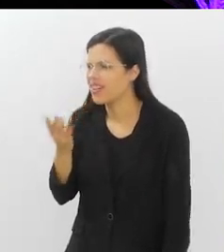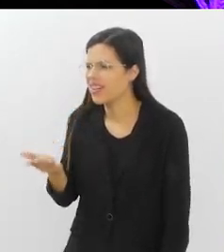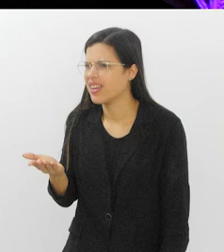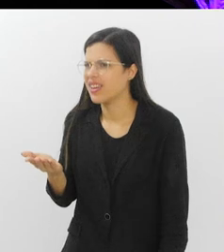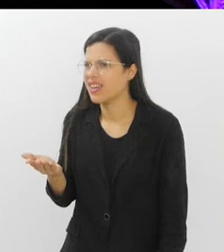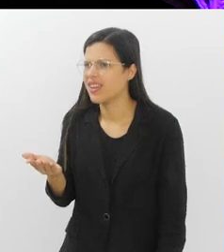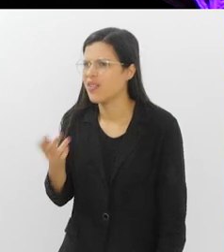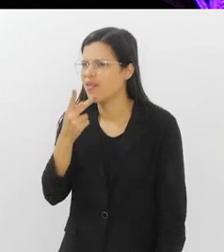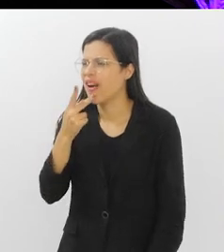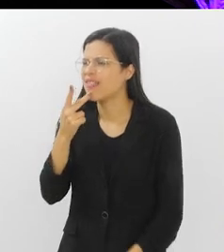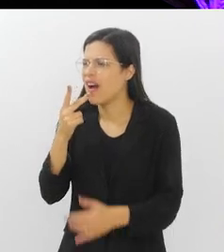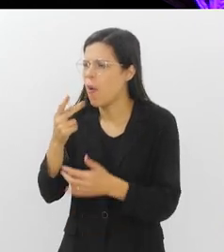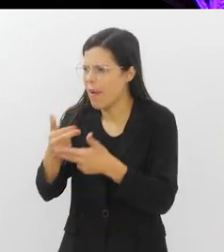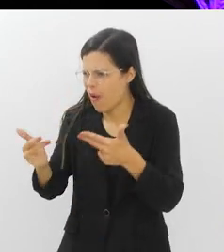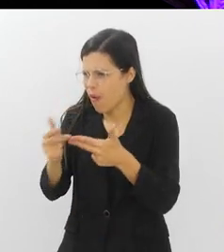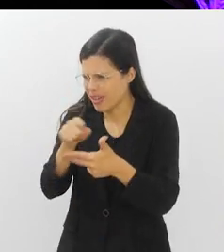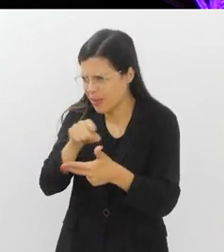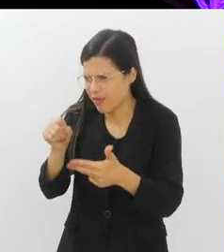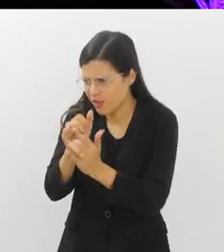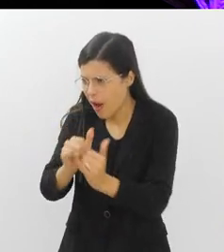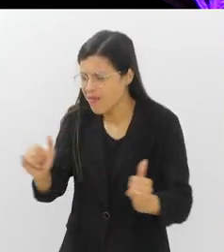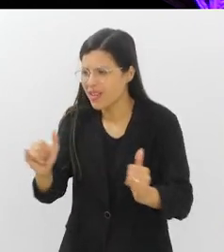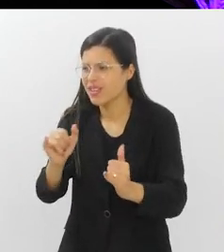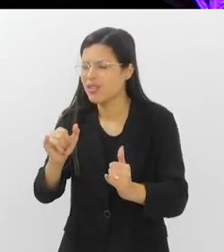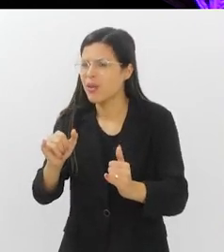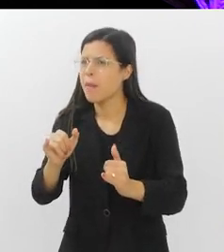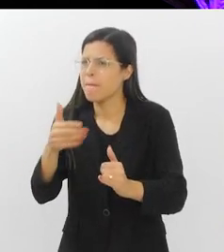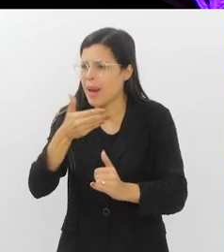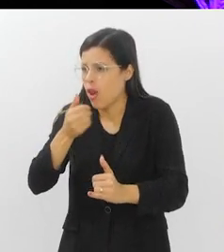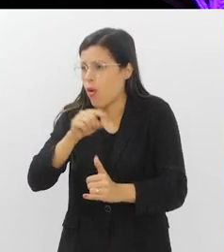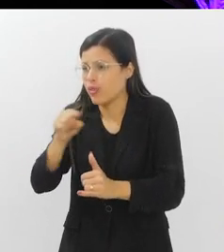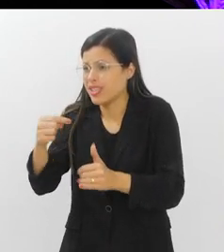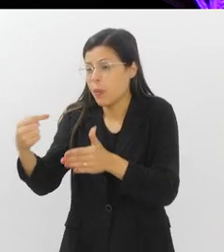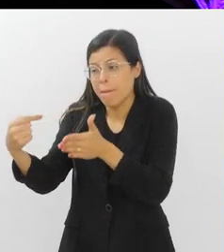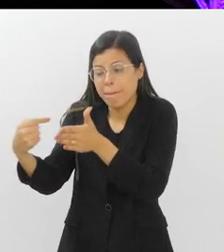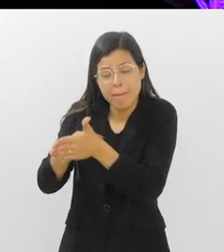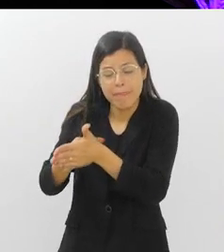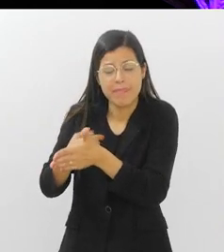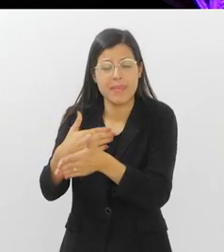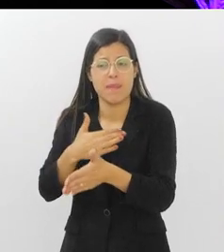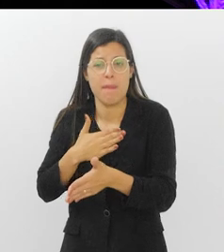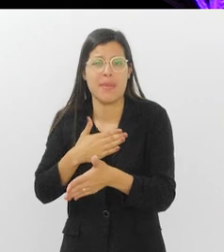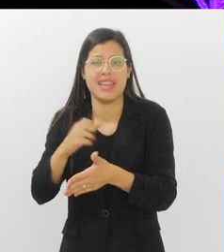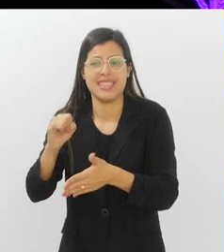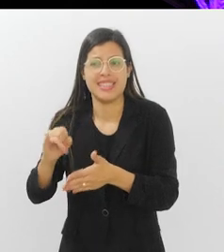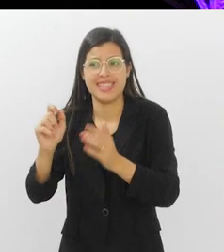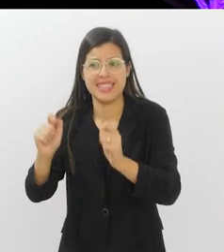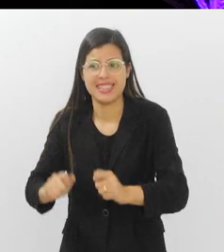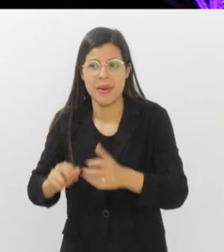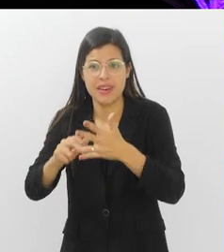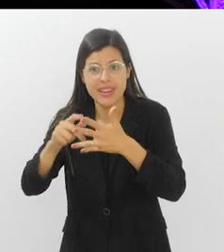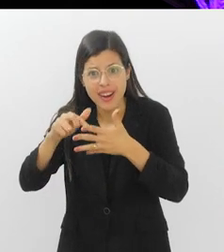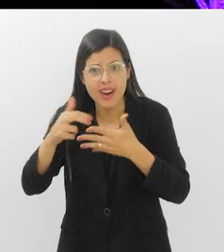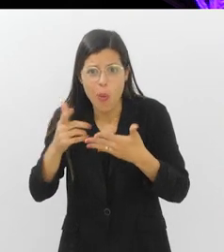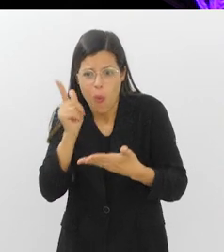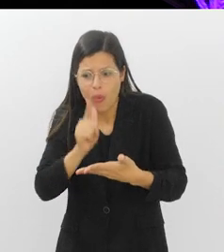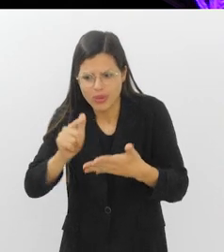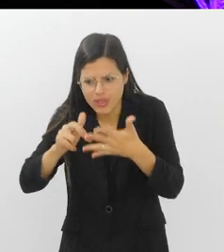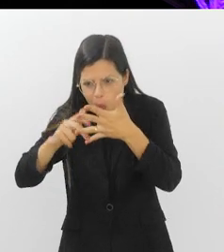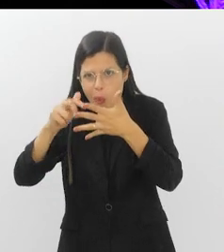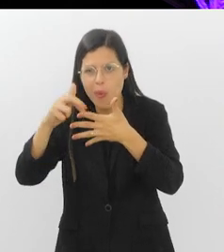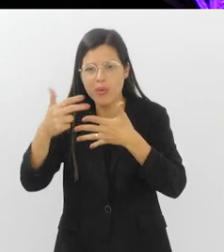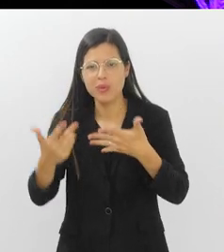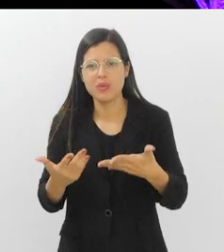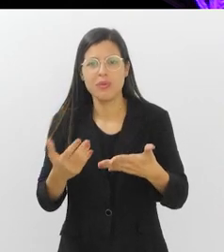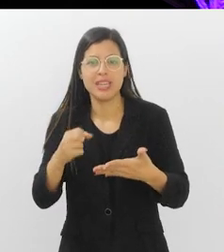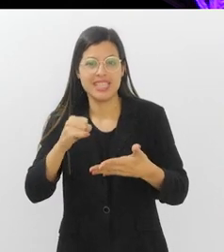gente é um negócio aqui para vocês que tal vocês perguntarem para mim aí se dá para eu ir na escada Olha só gente eu subo